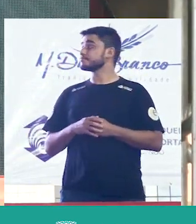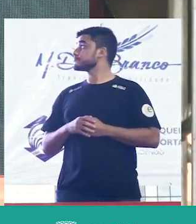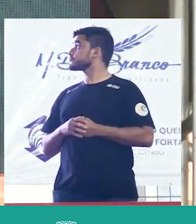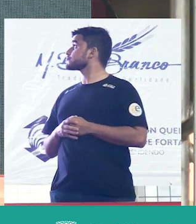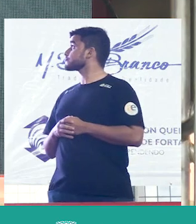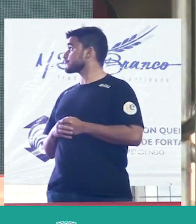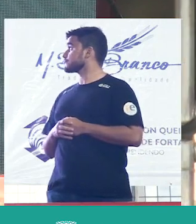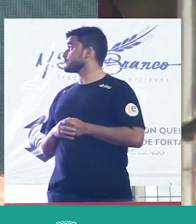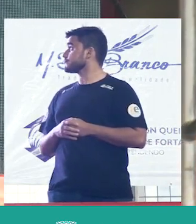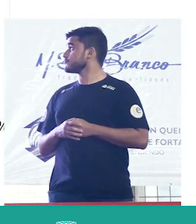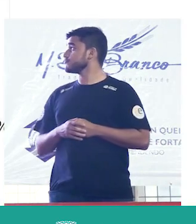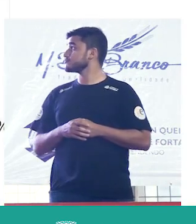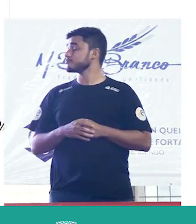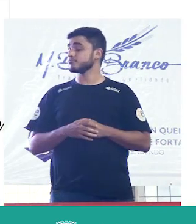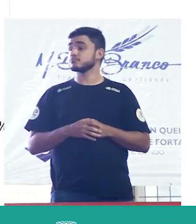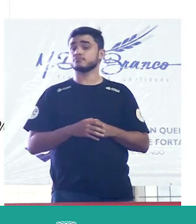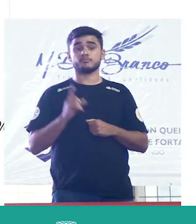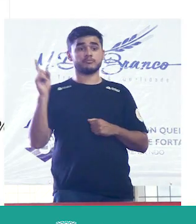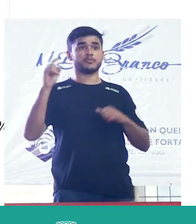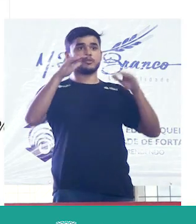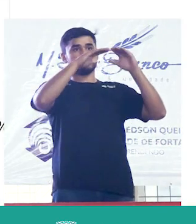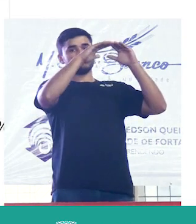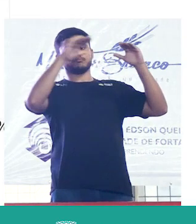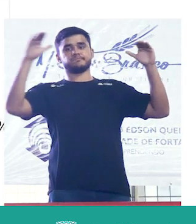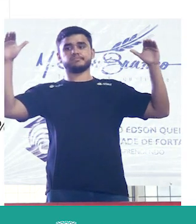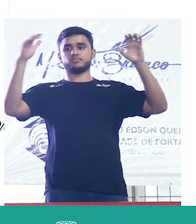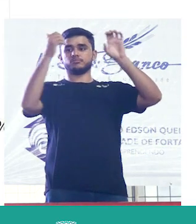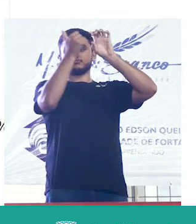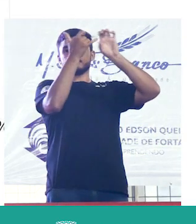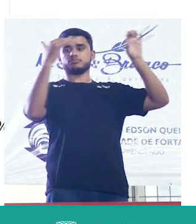Primeiro, equação balanceada.